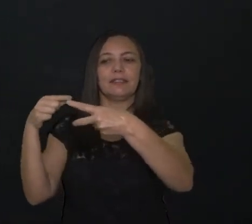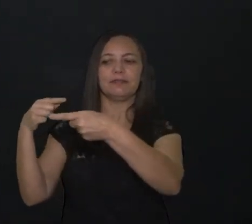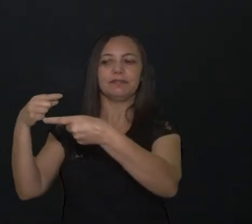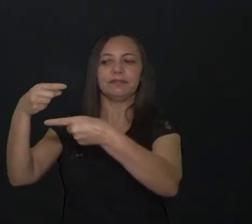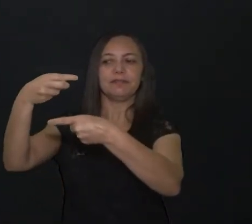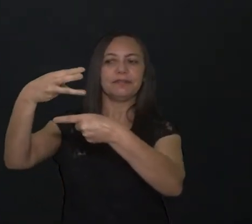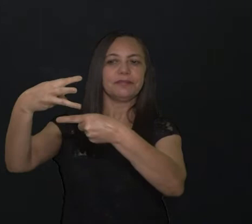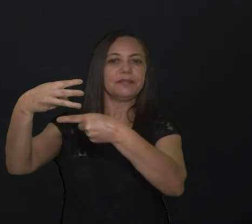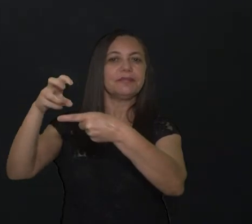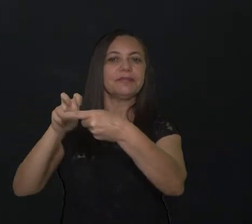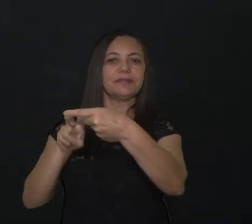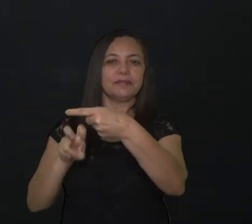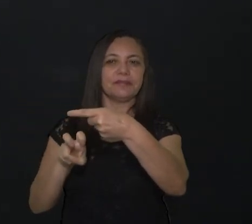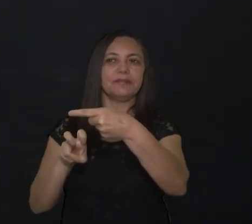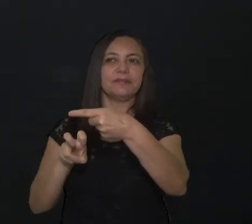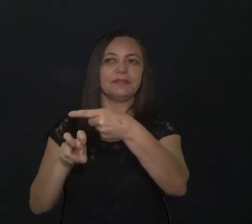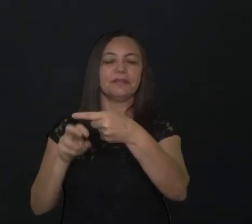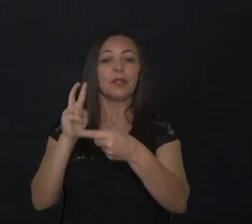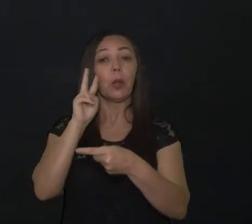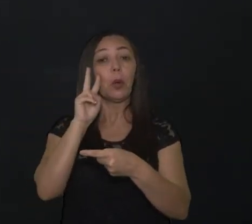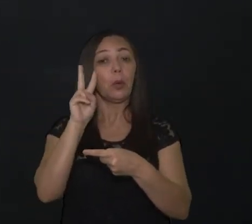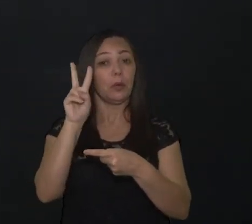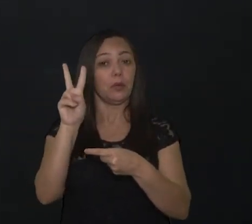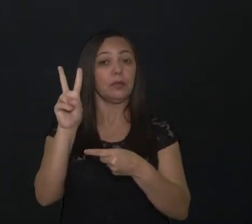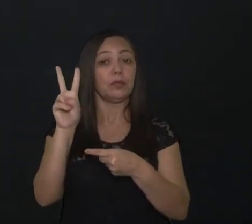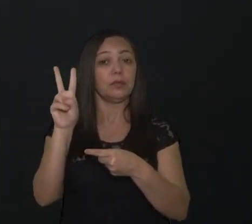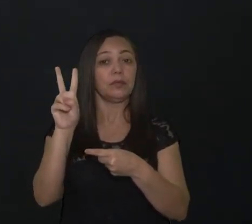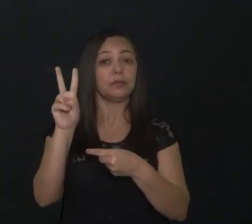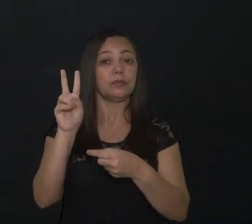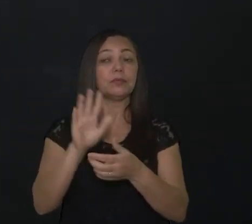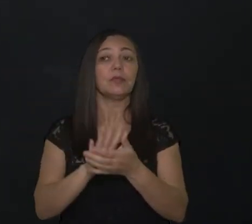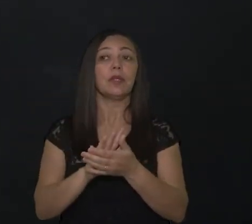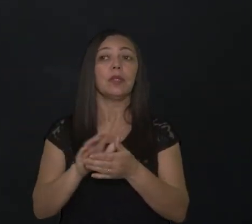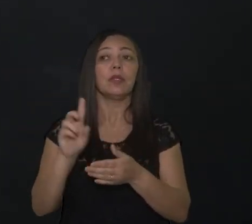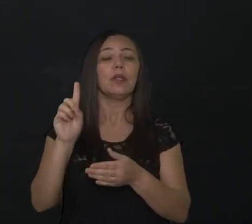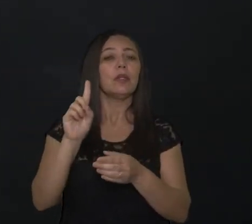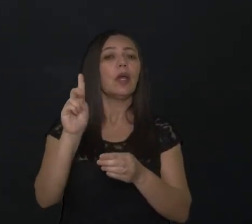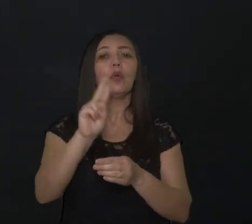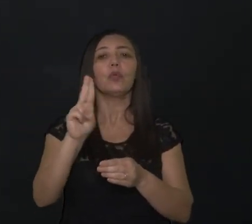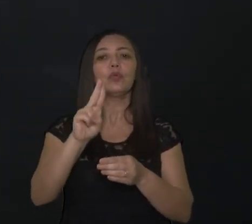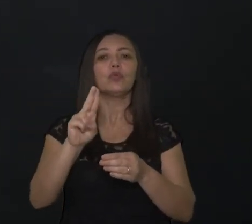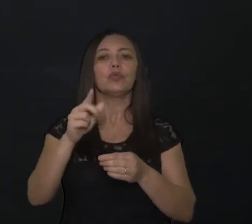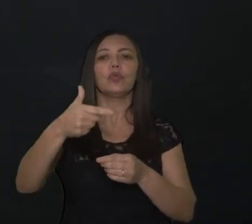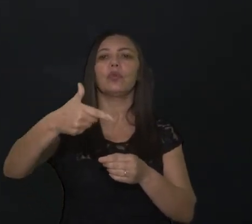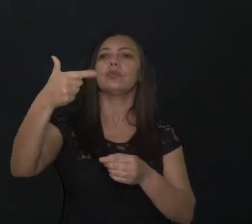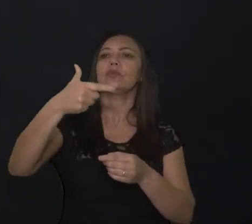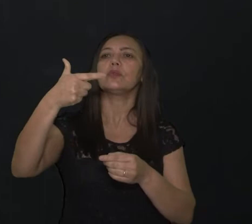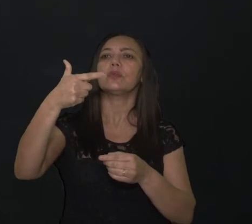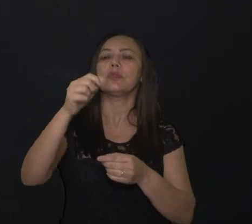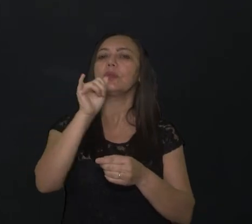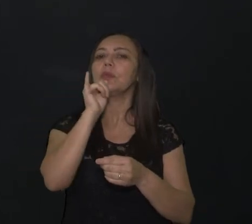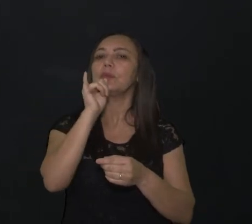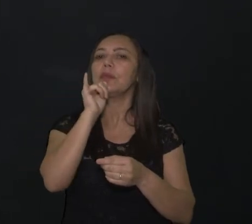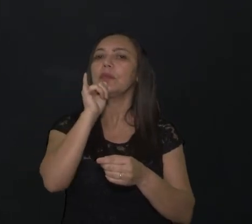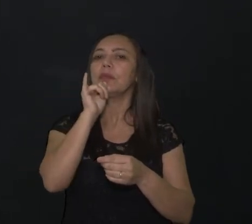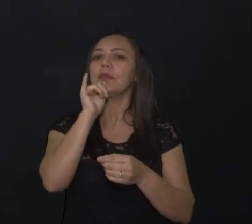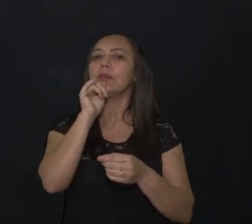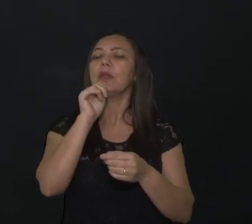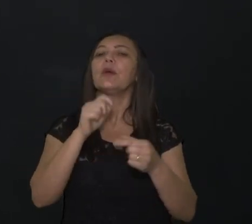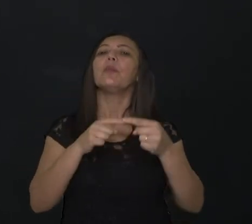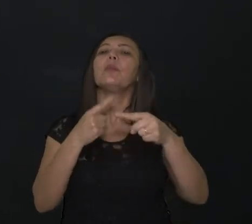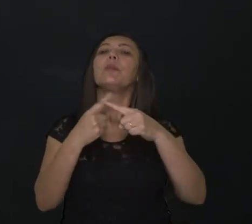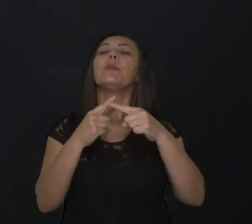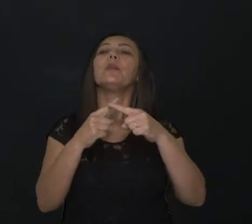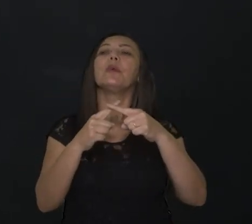3 quintos. Legal? Então, reparem que eu não utilizei essa ideia aqui em cima, até porque os dois valores